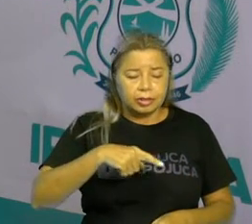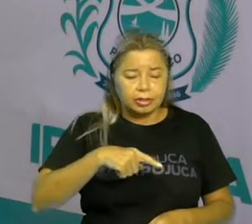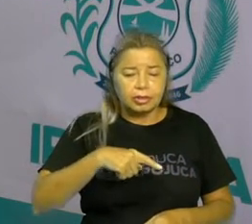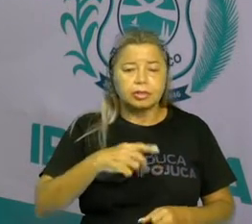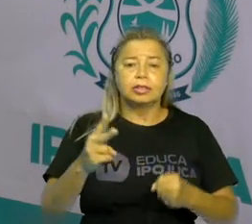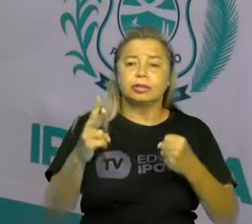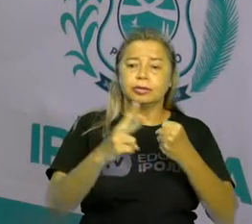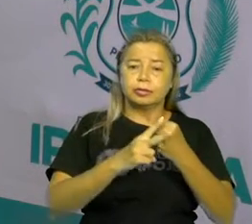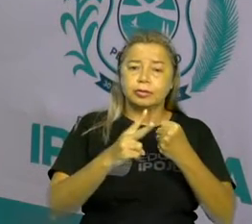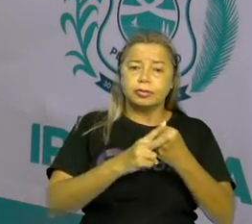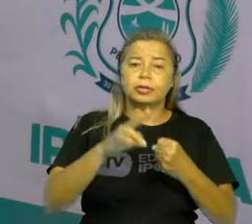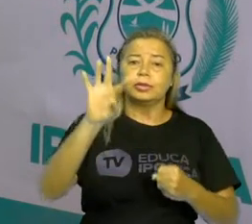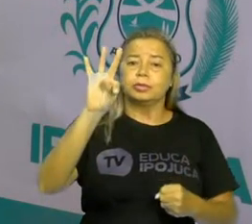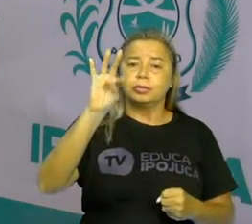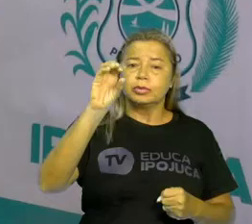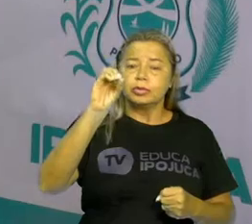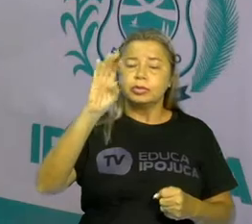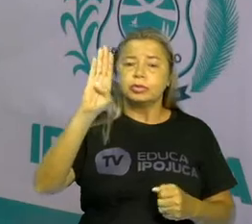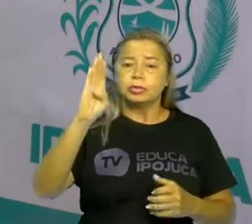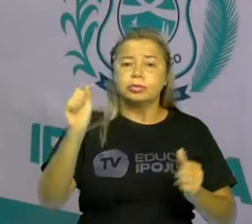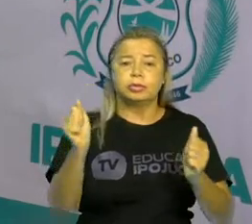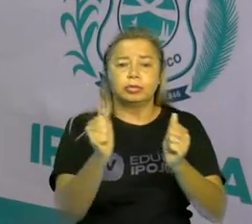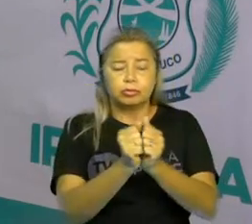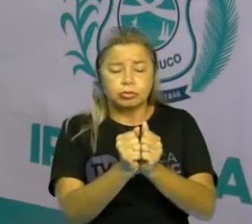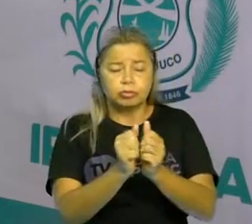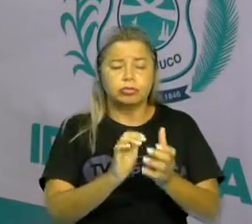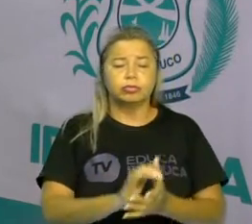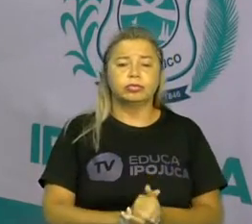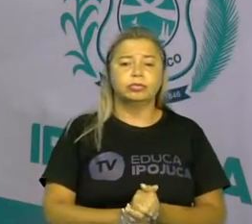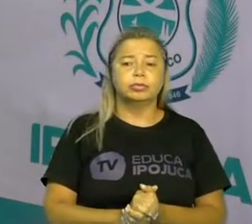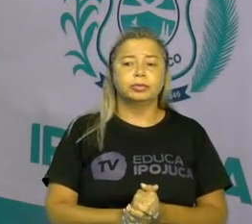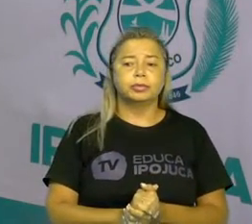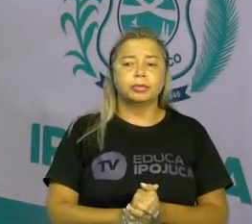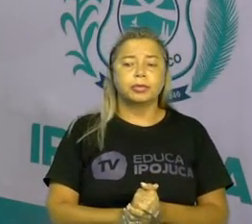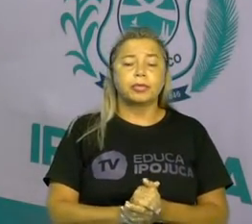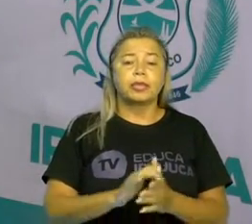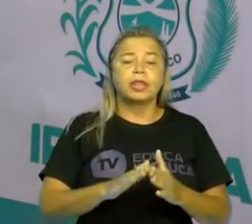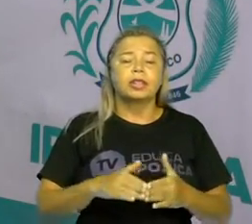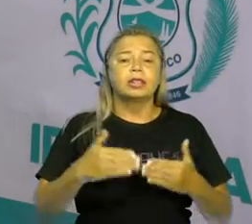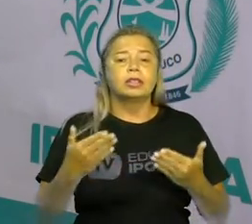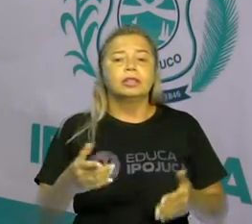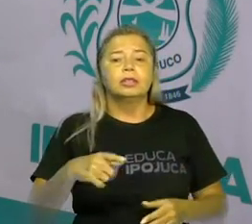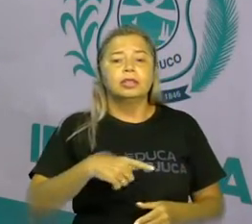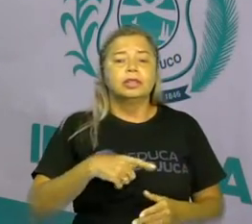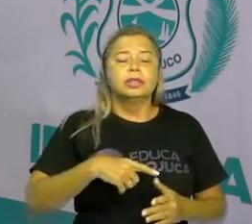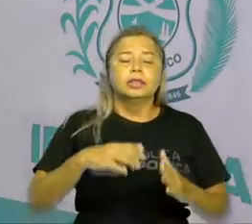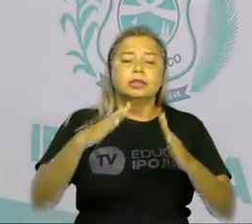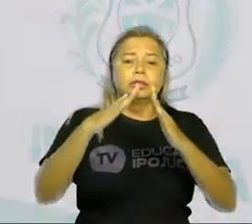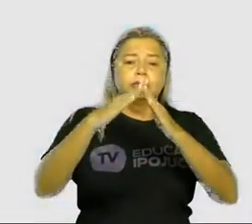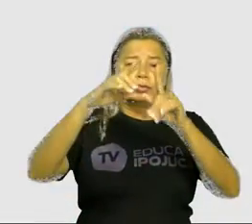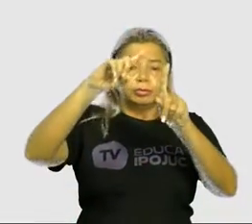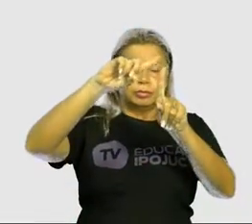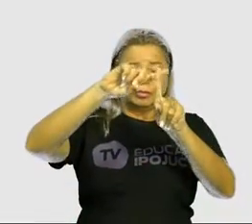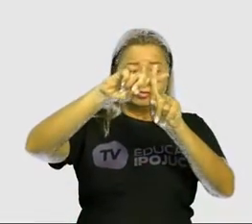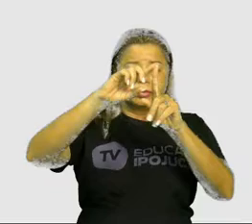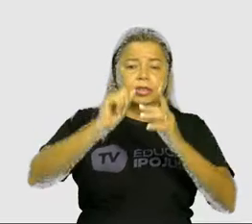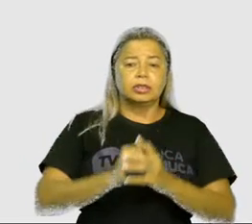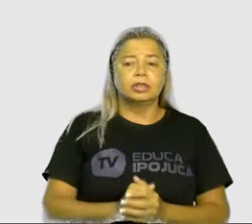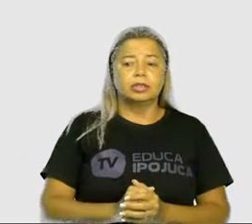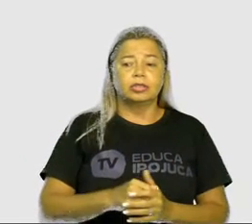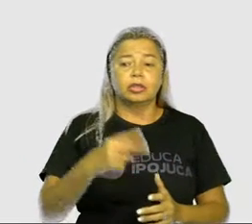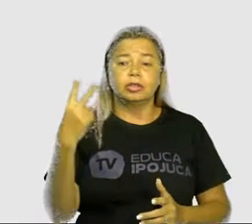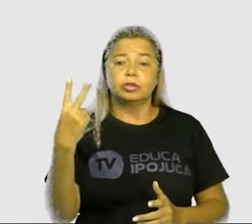be. Então se liga, tá bom? Presta atenção nisso aí. Se eu tenho uma igreja, church, mais de